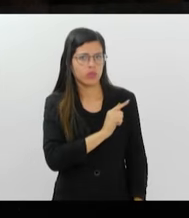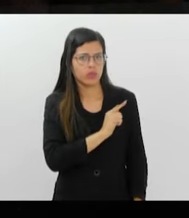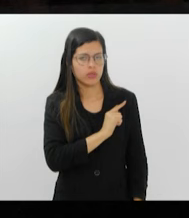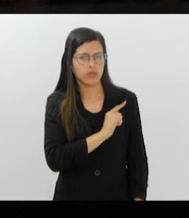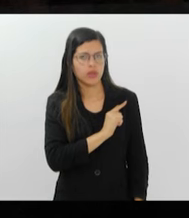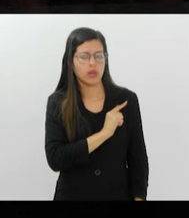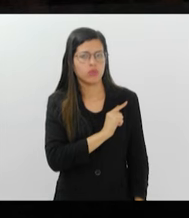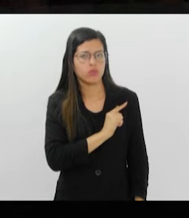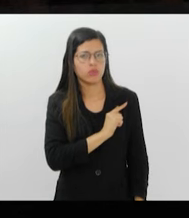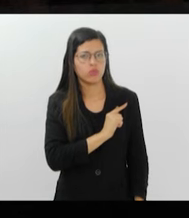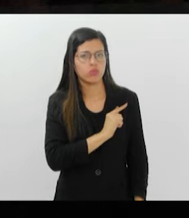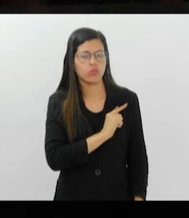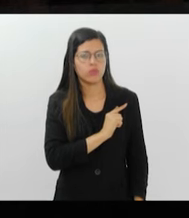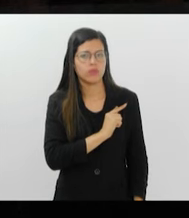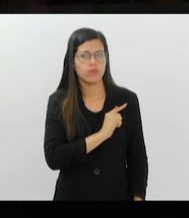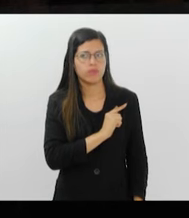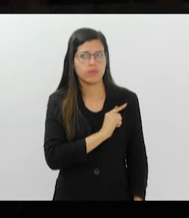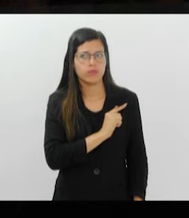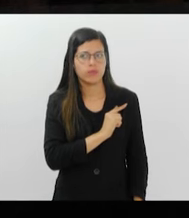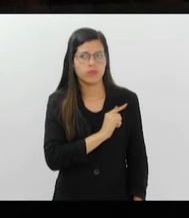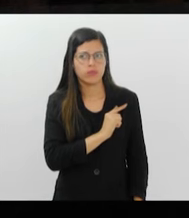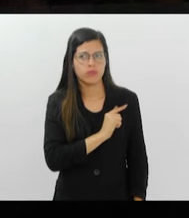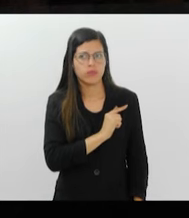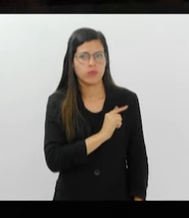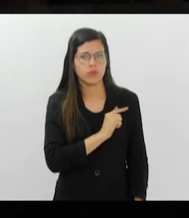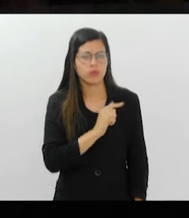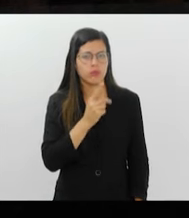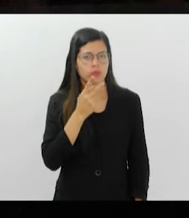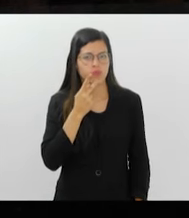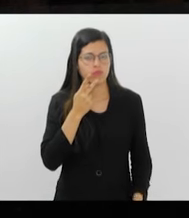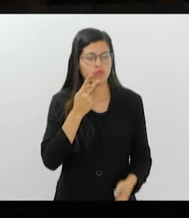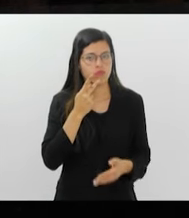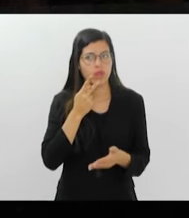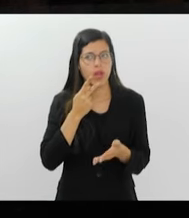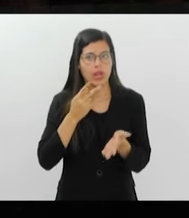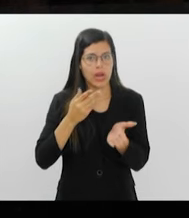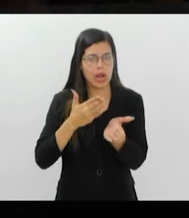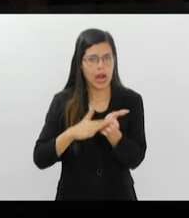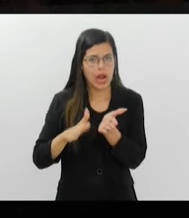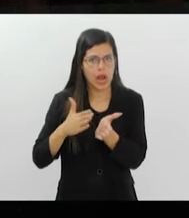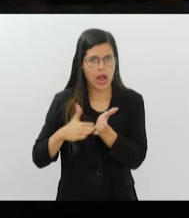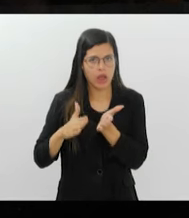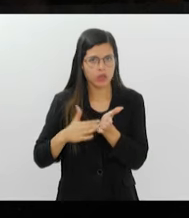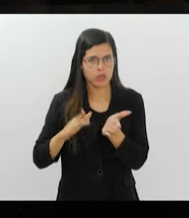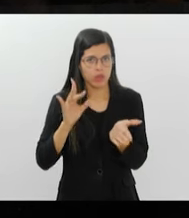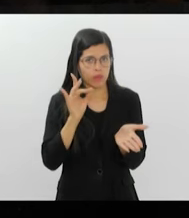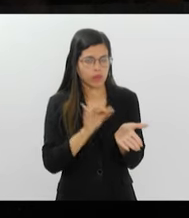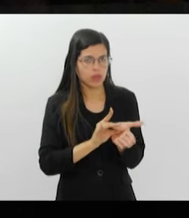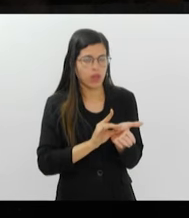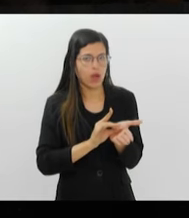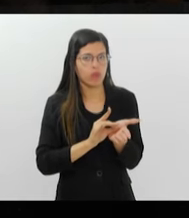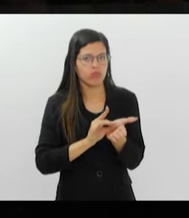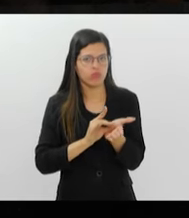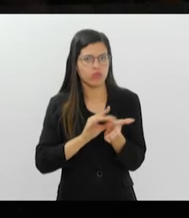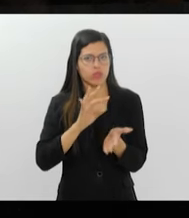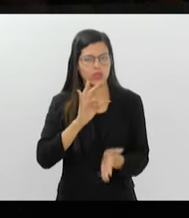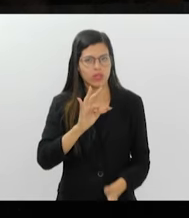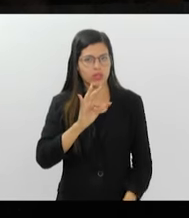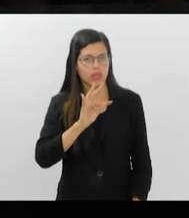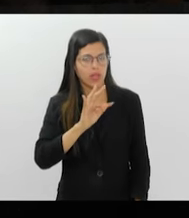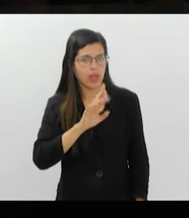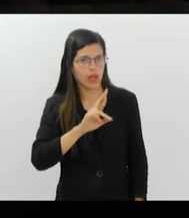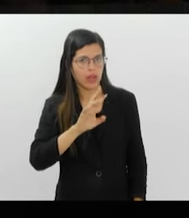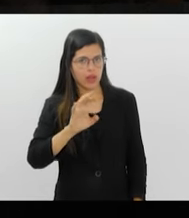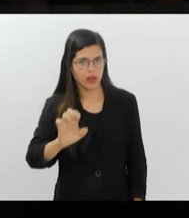quando relacionei gastos oficiais do TRE, em campanha,